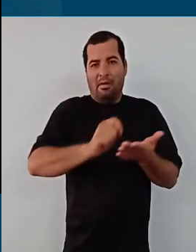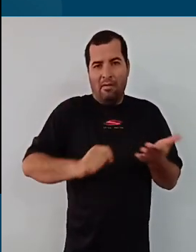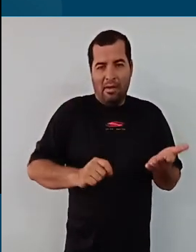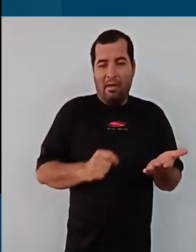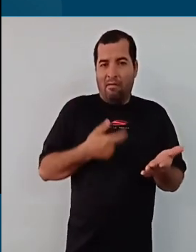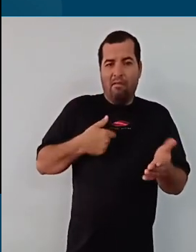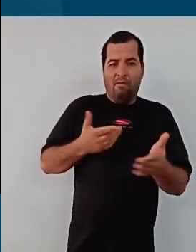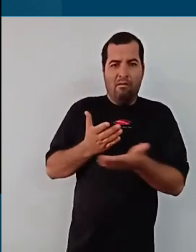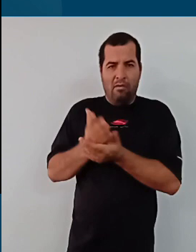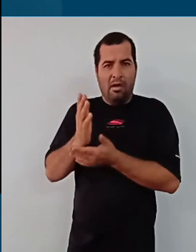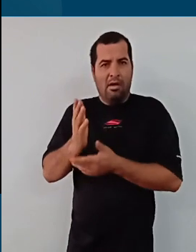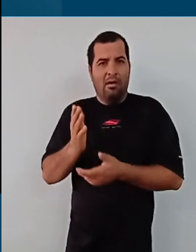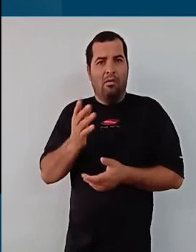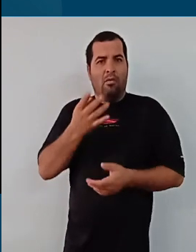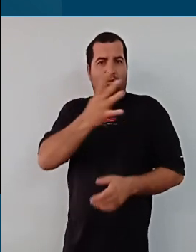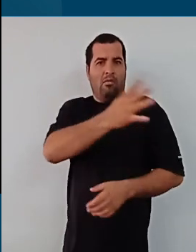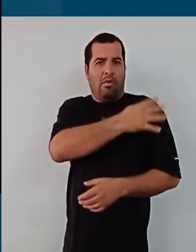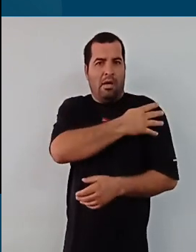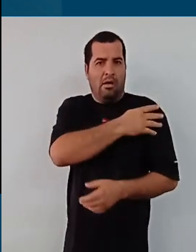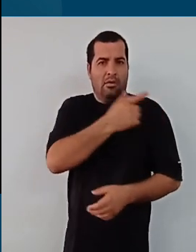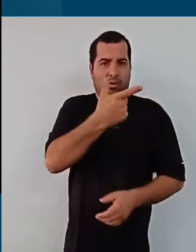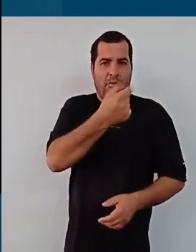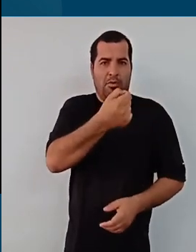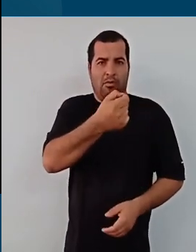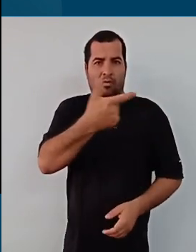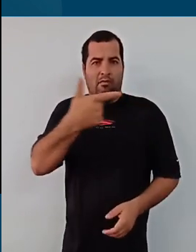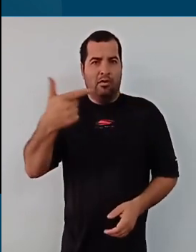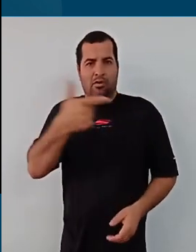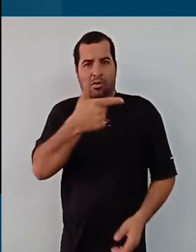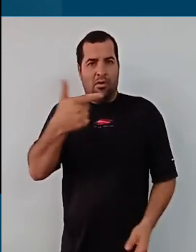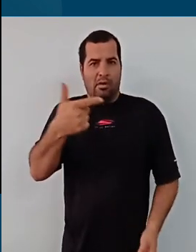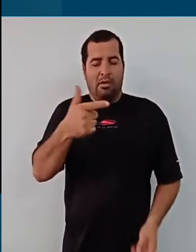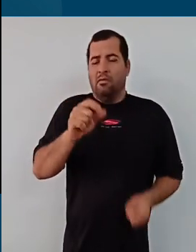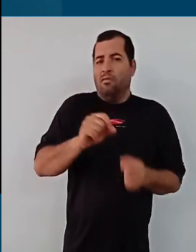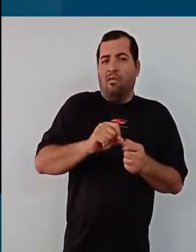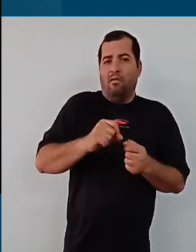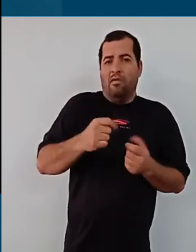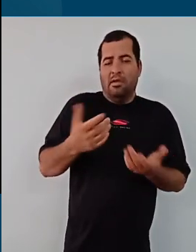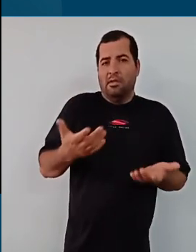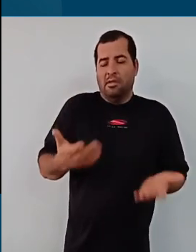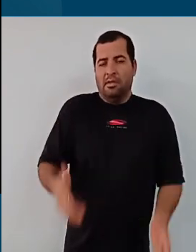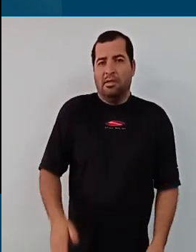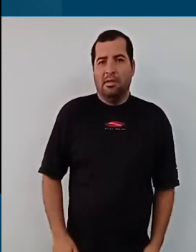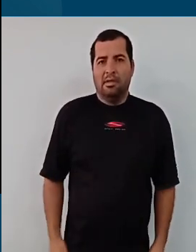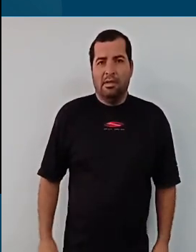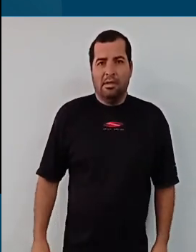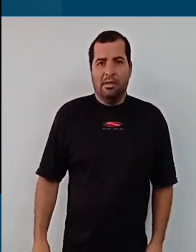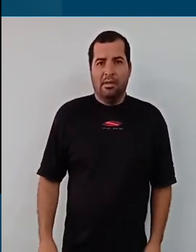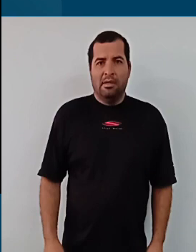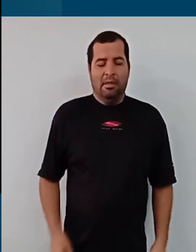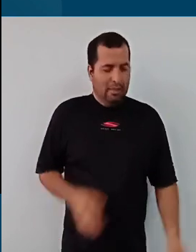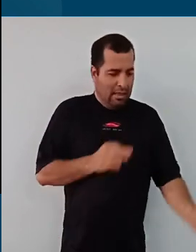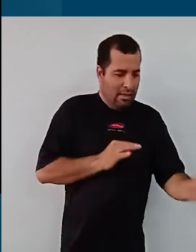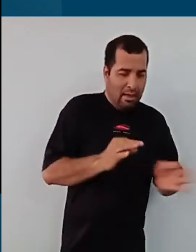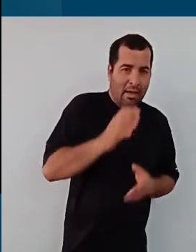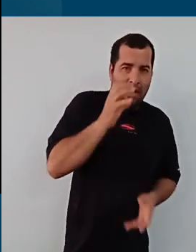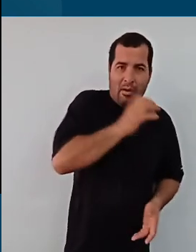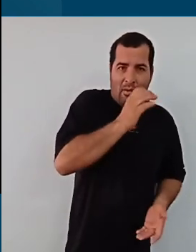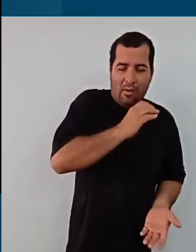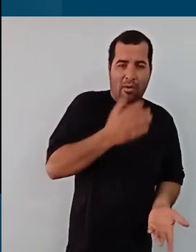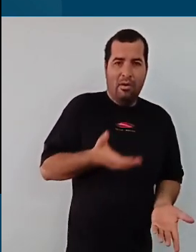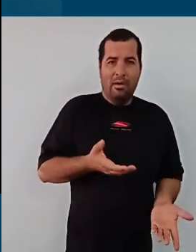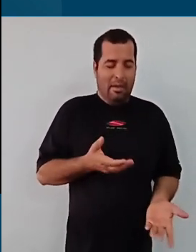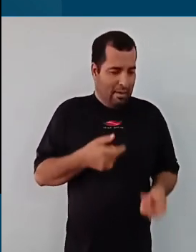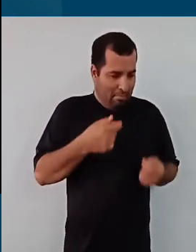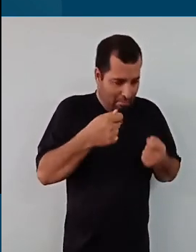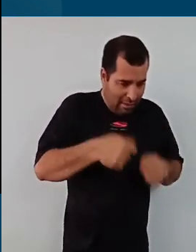ano, em 2022. Eu preciso de um plano para eles, né, que responda às necessidades deles. Se eles